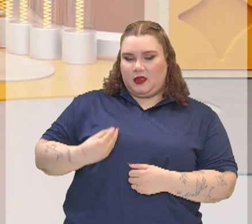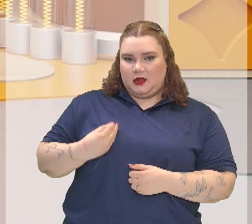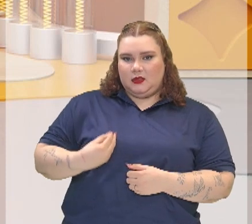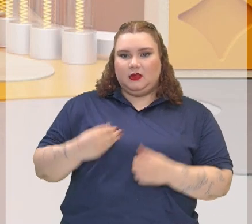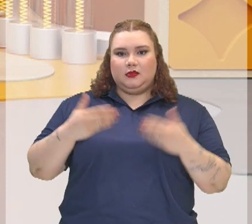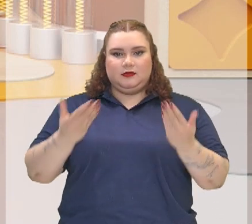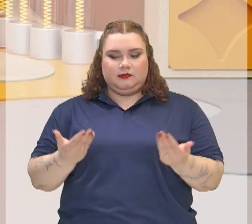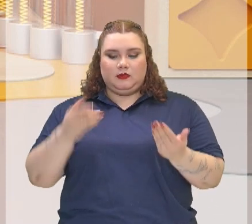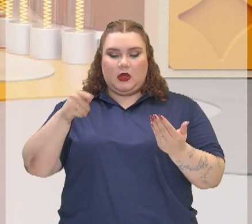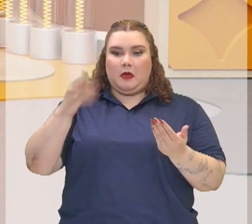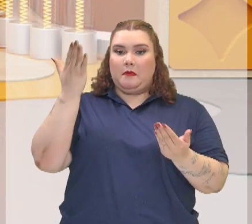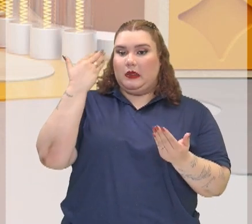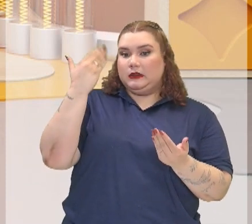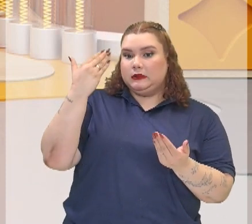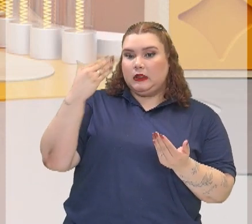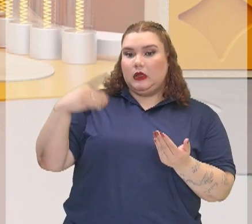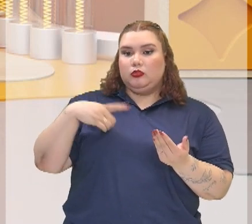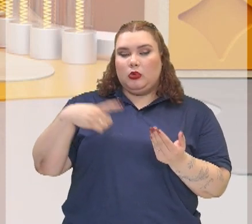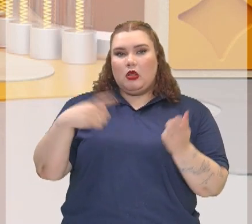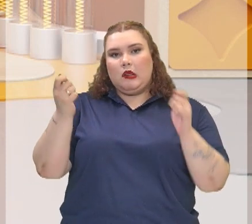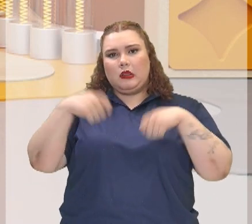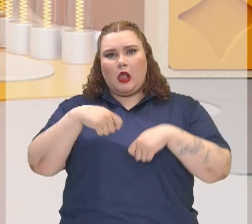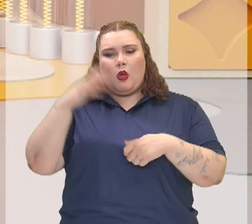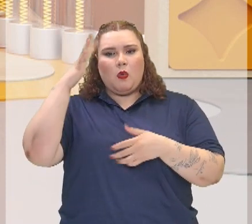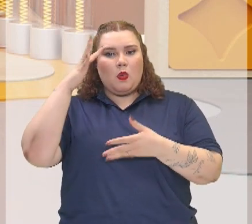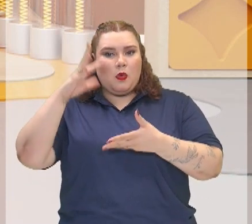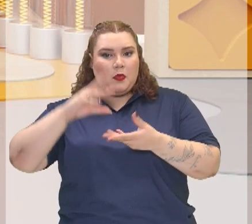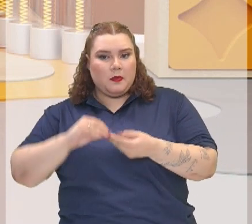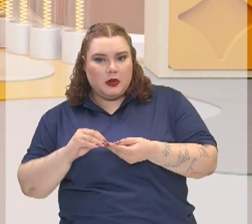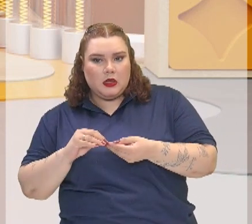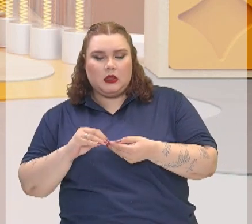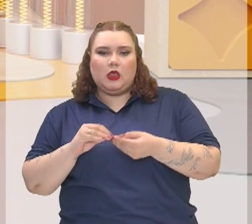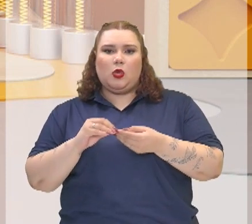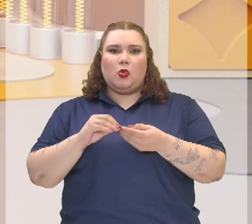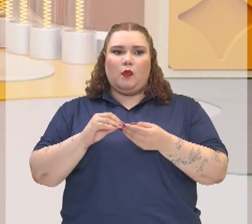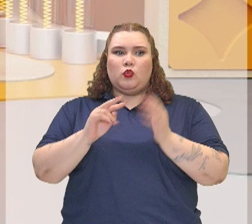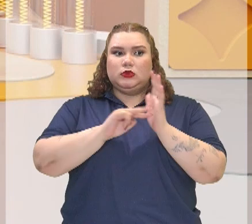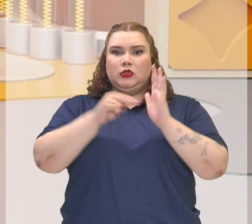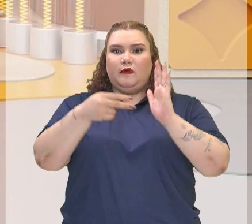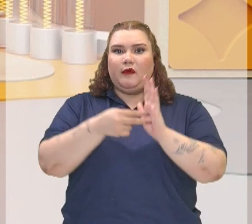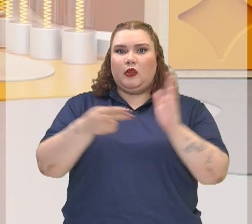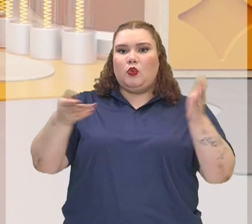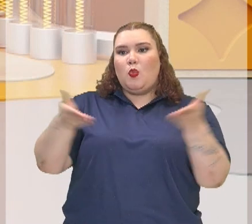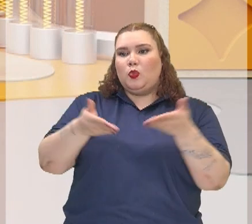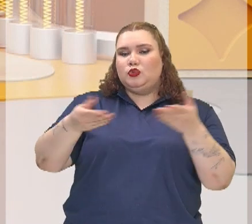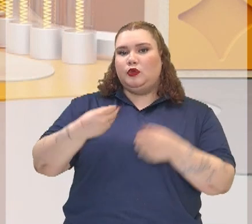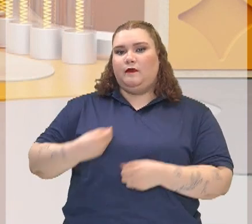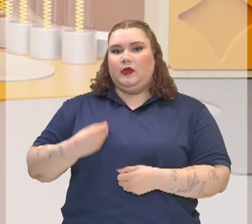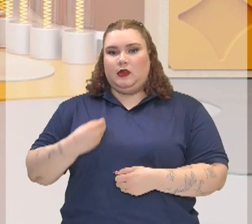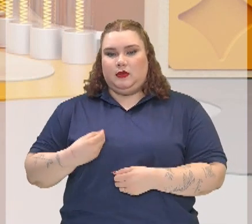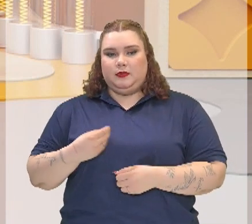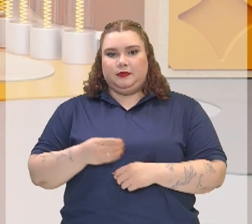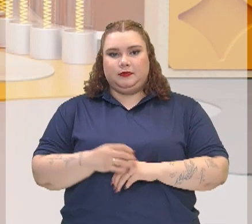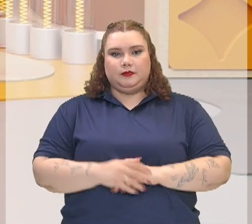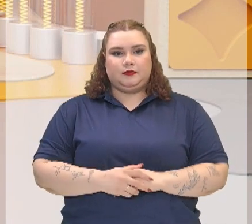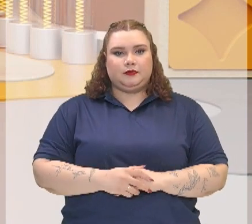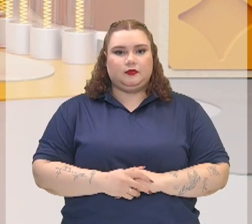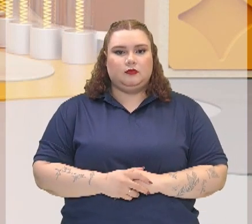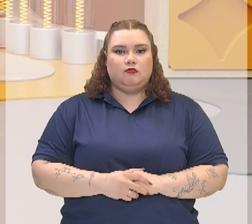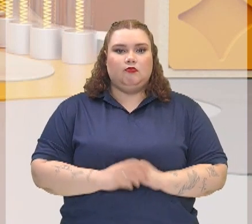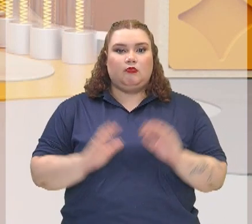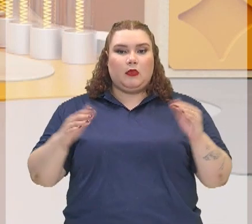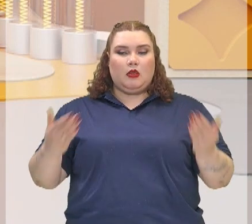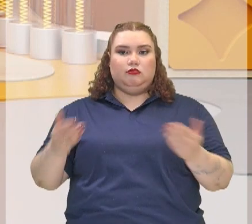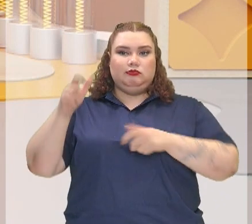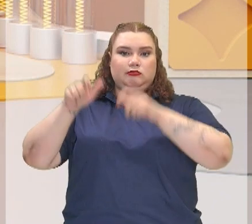né, algo que faça sentido para o hoje. Tá? Olha só, eles